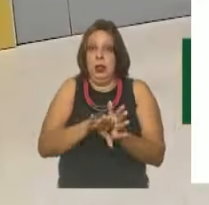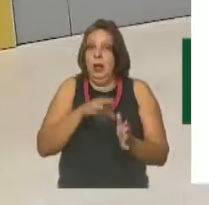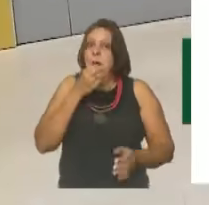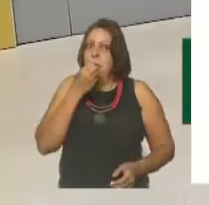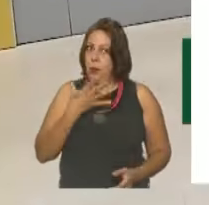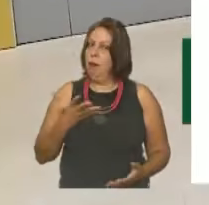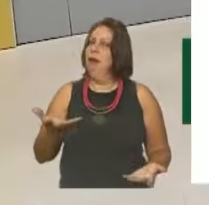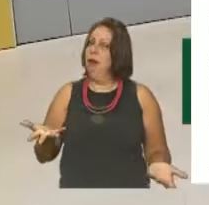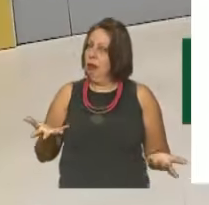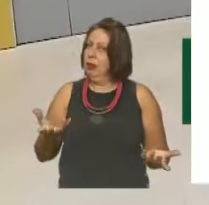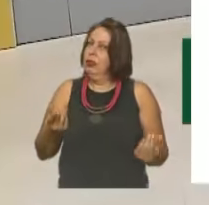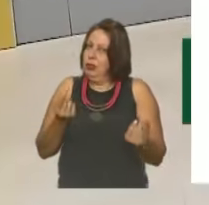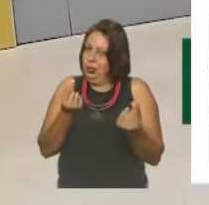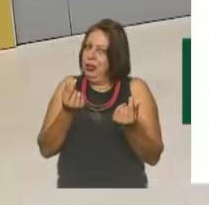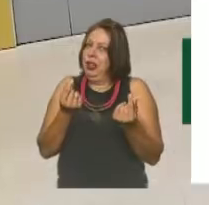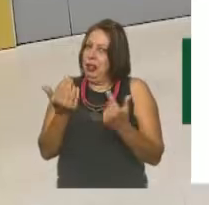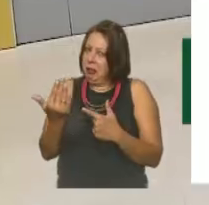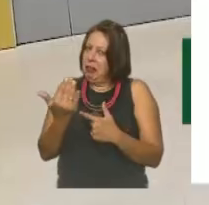hora, né?